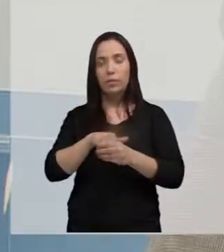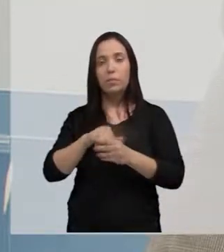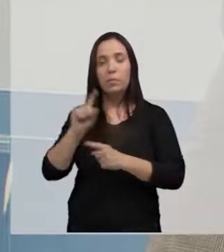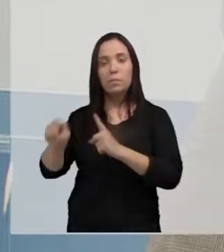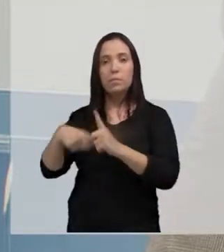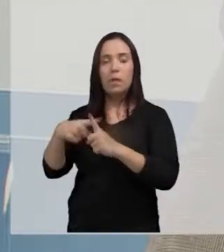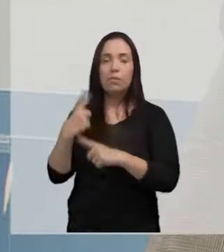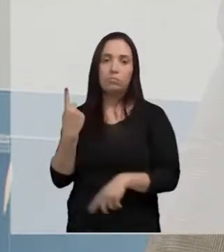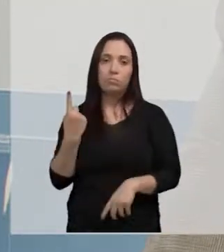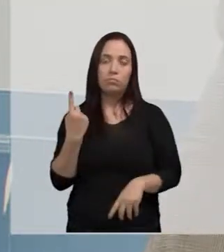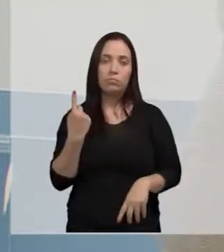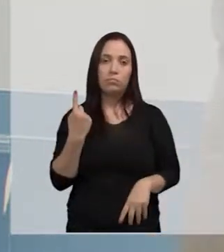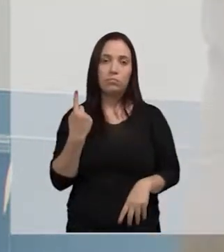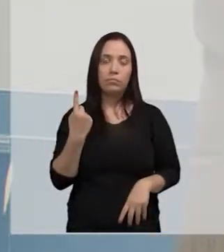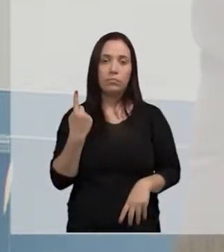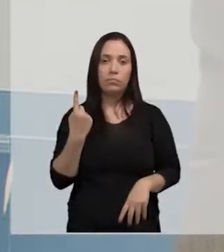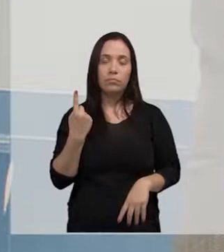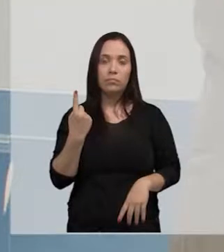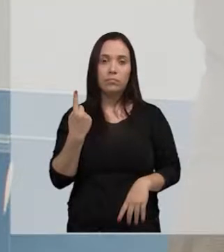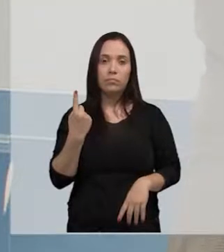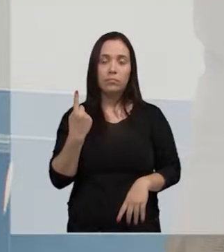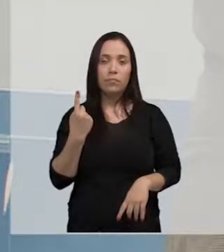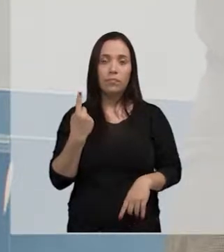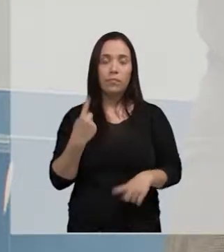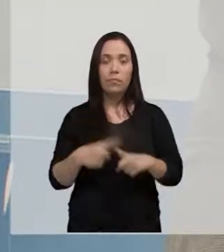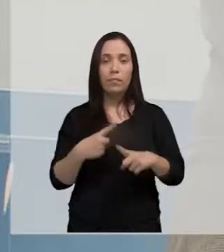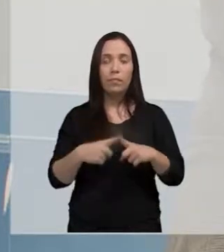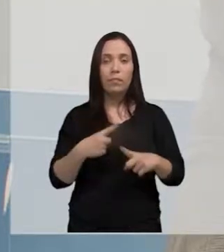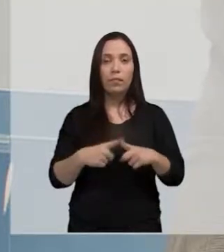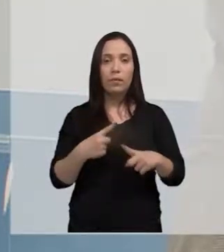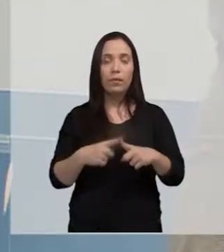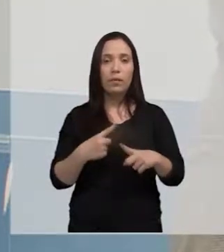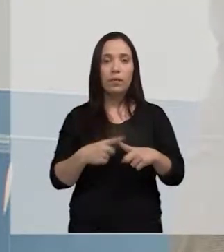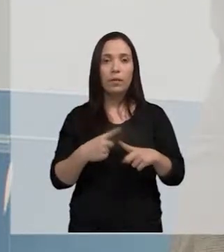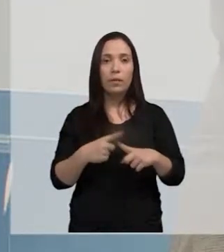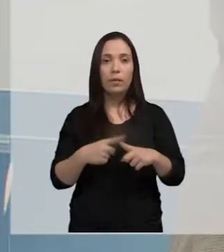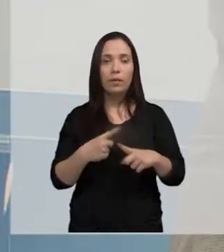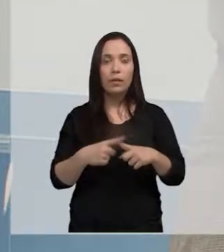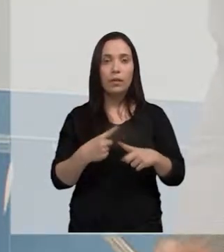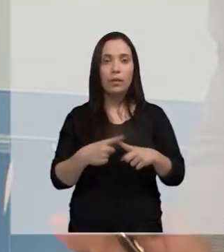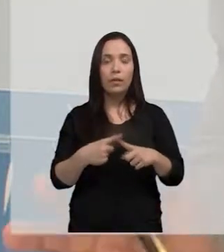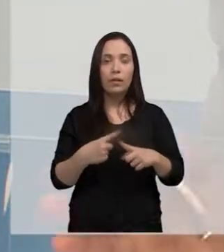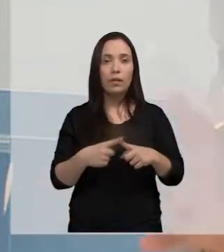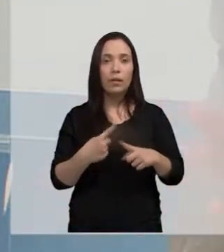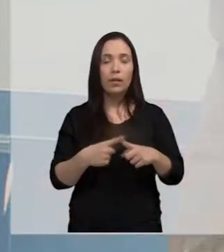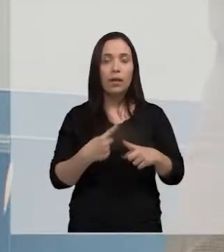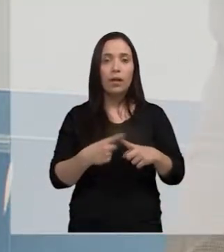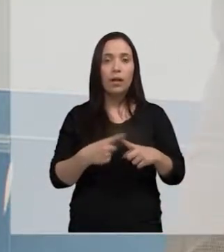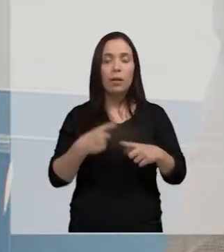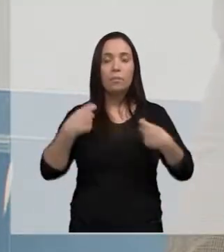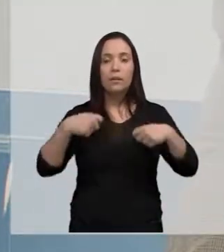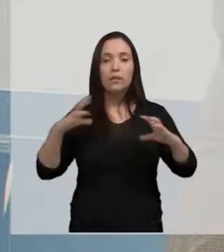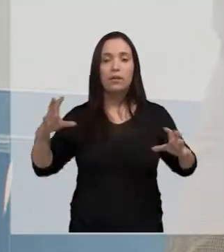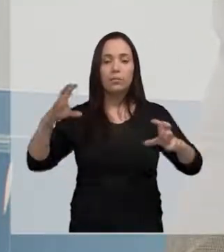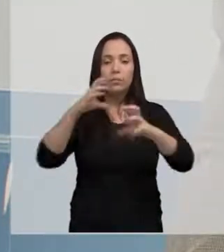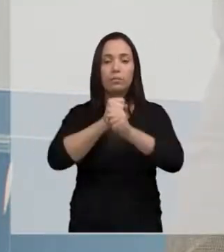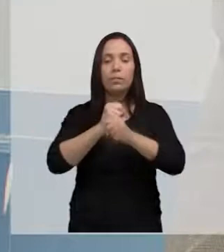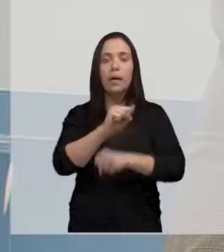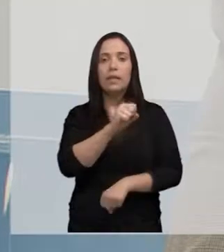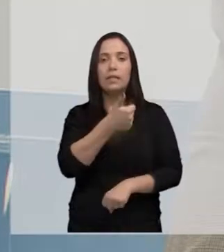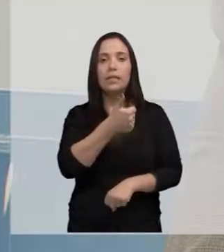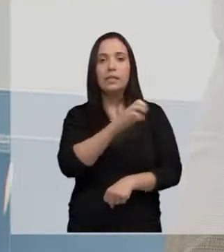E mais um, porque quando ele tira 1 milhão, sai 1 milhão do outro. Porque essa conta tem que fechar os 100%,